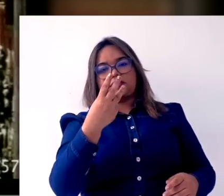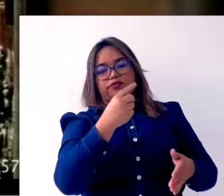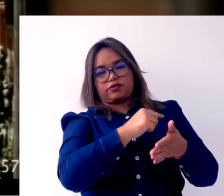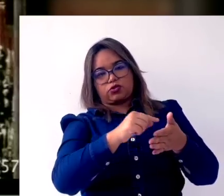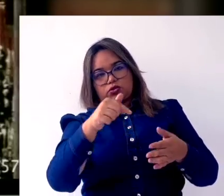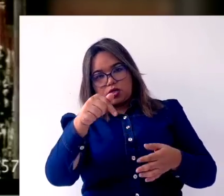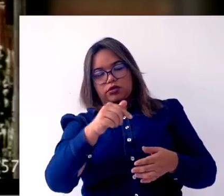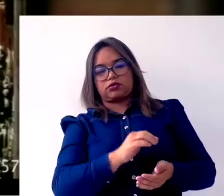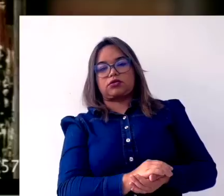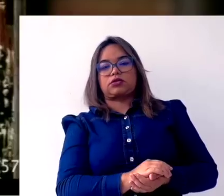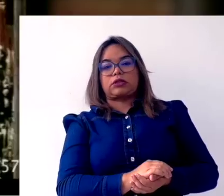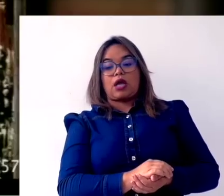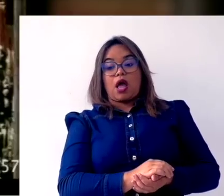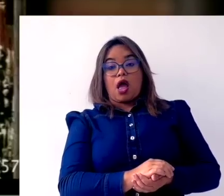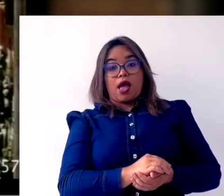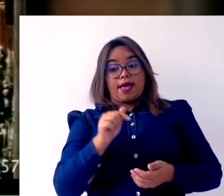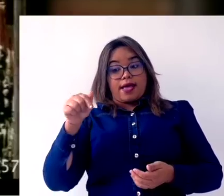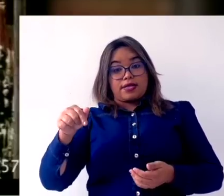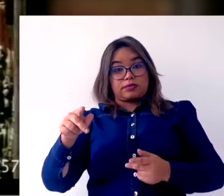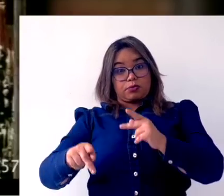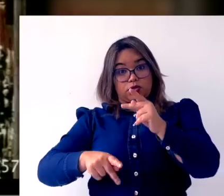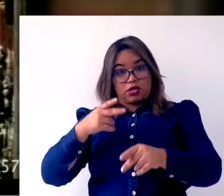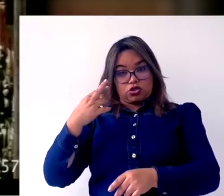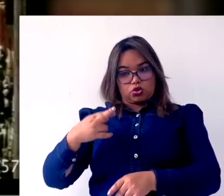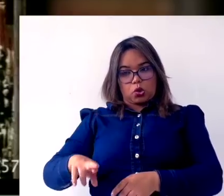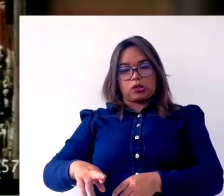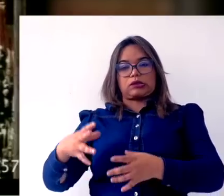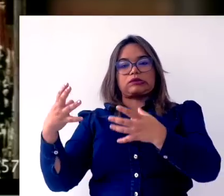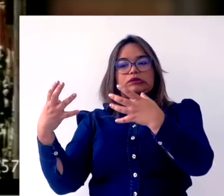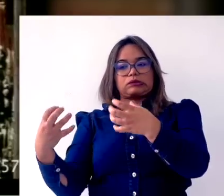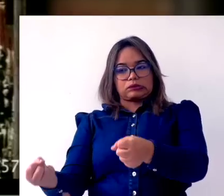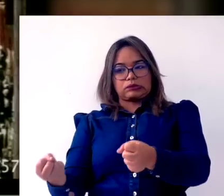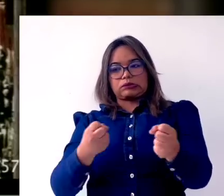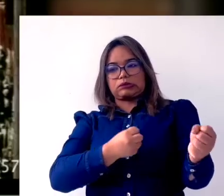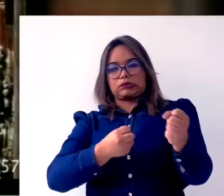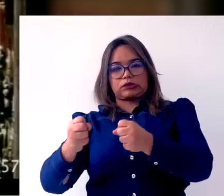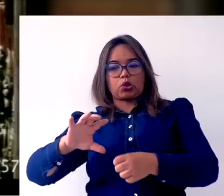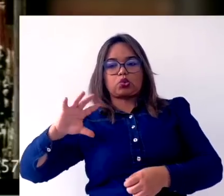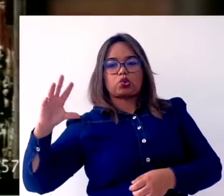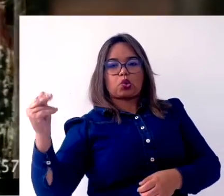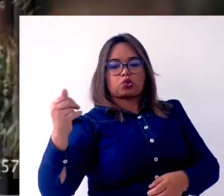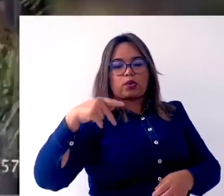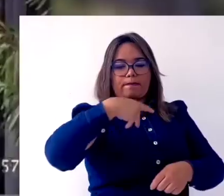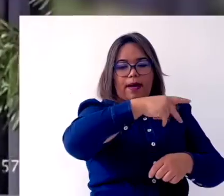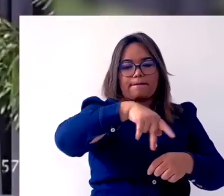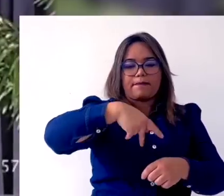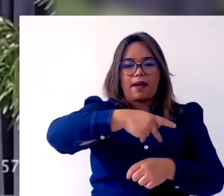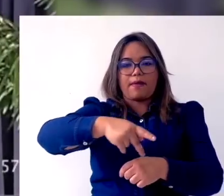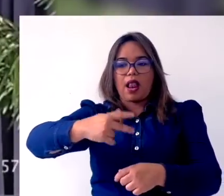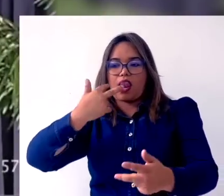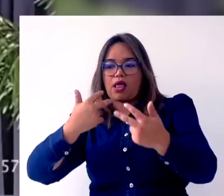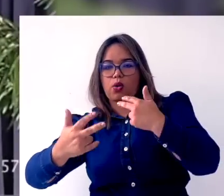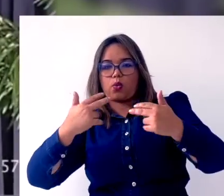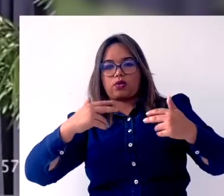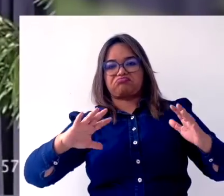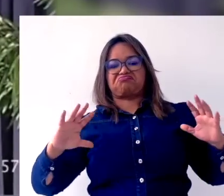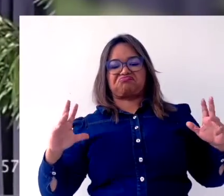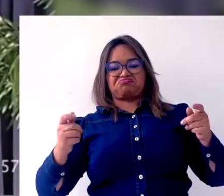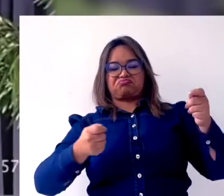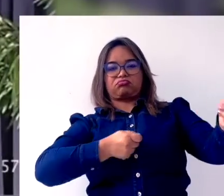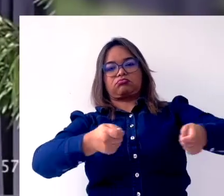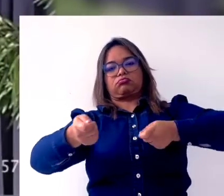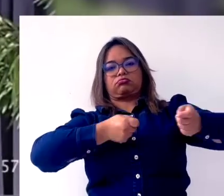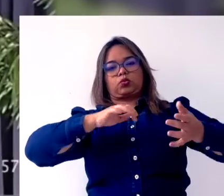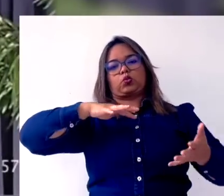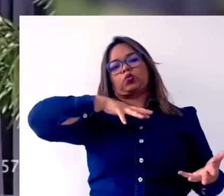as tribos, e línguas e nações. Isso é assustador. Roma vai controlar o mundo